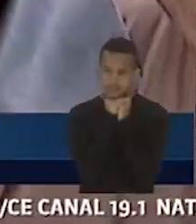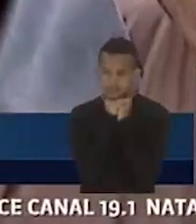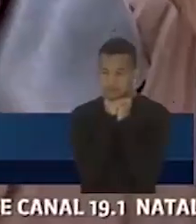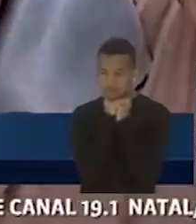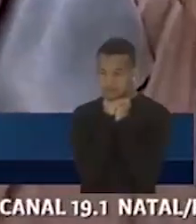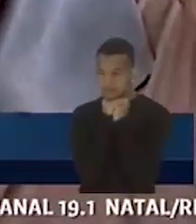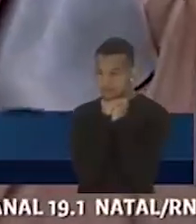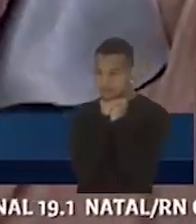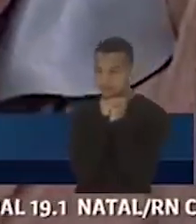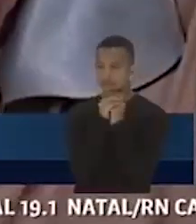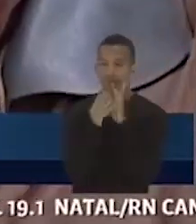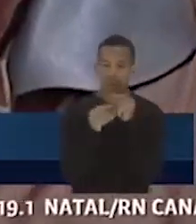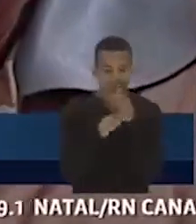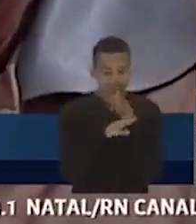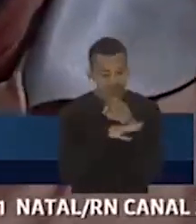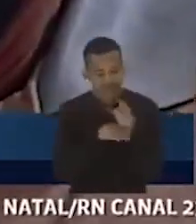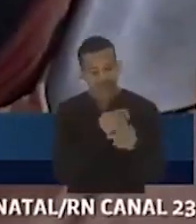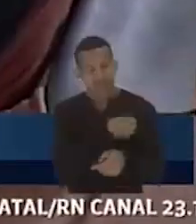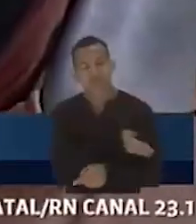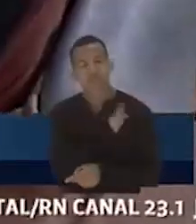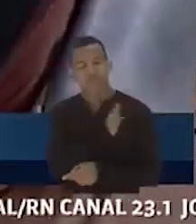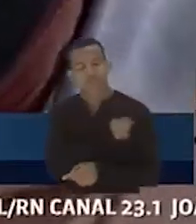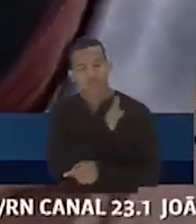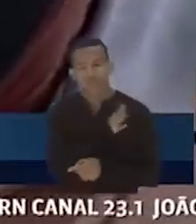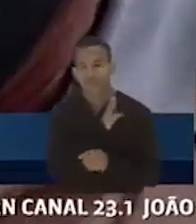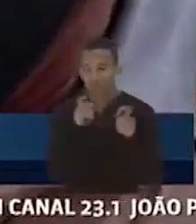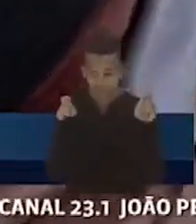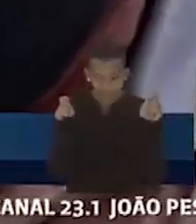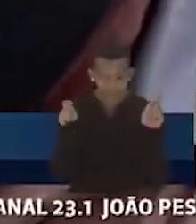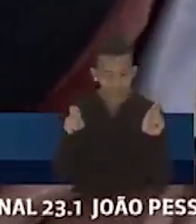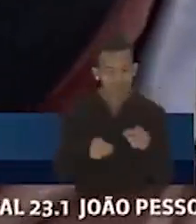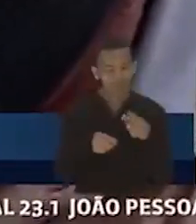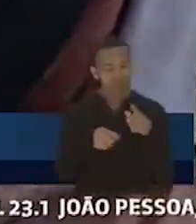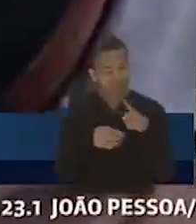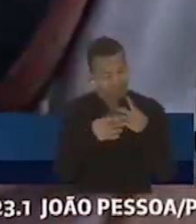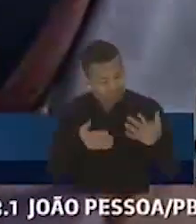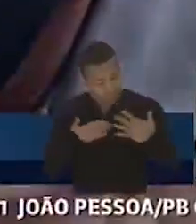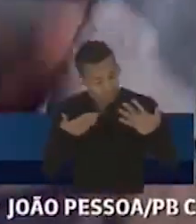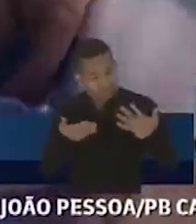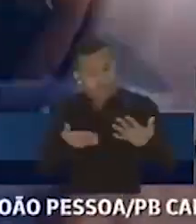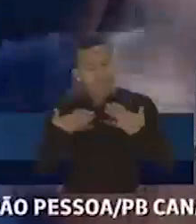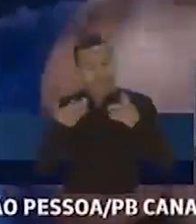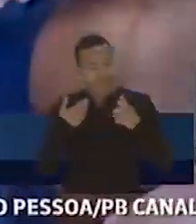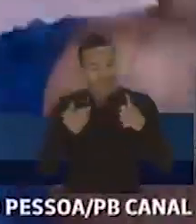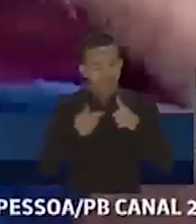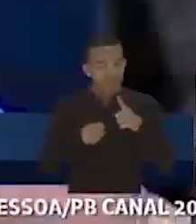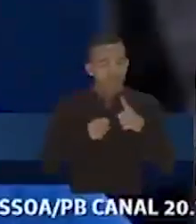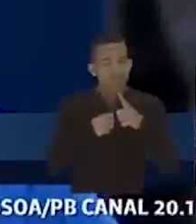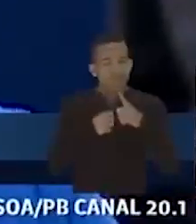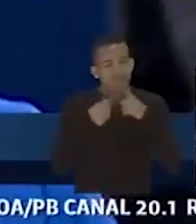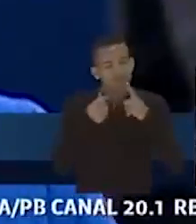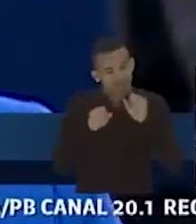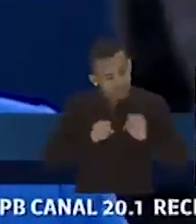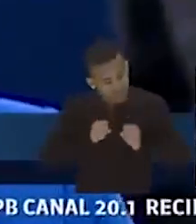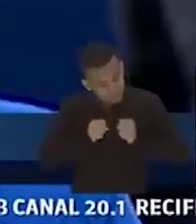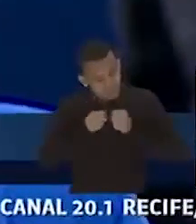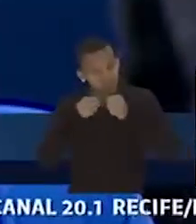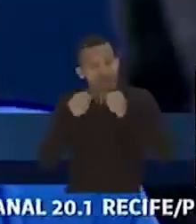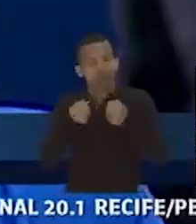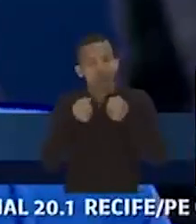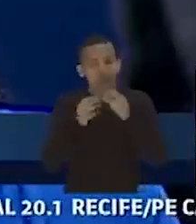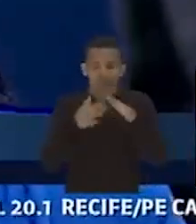este coração e vai inundar da Tua alegria, vai inundar da Tua força. Então,